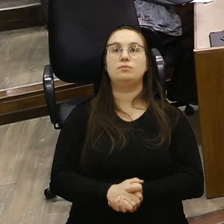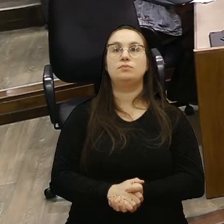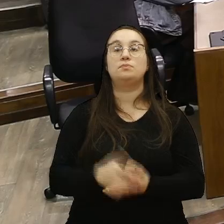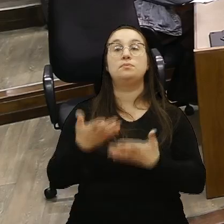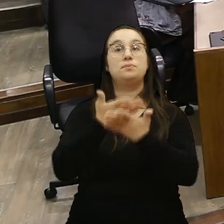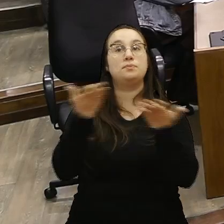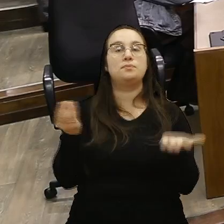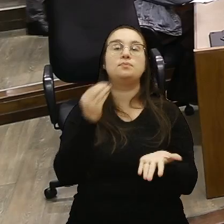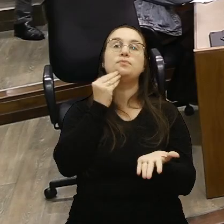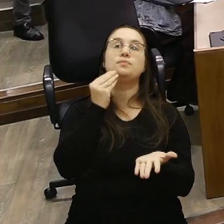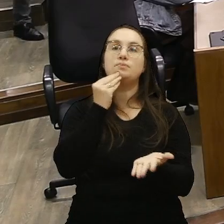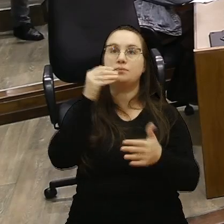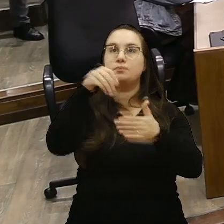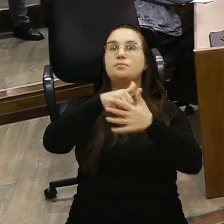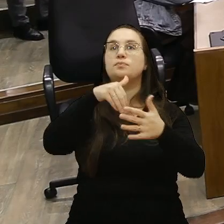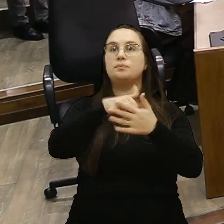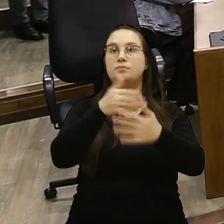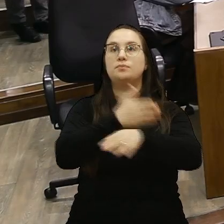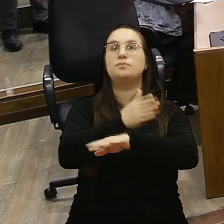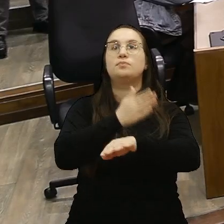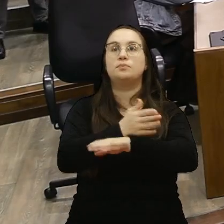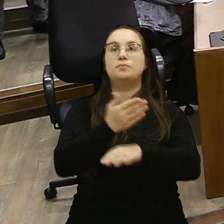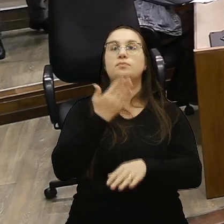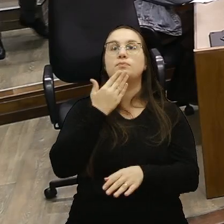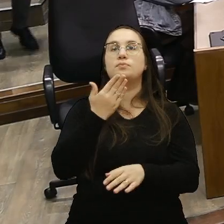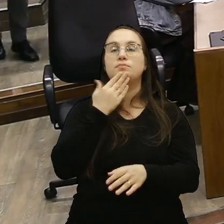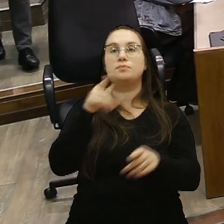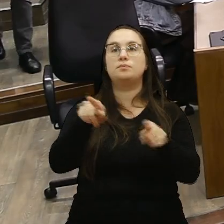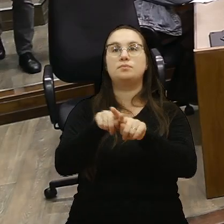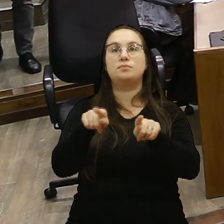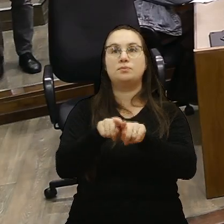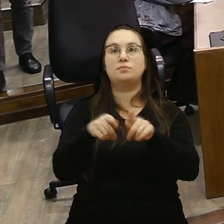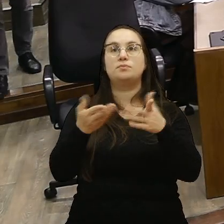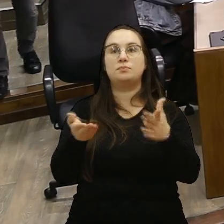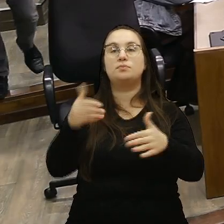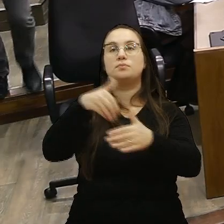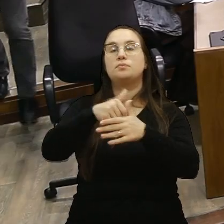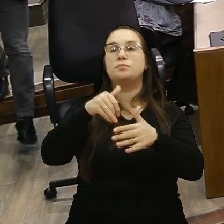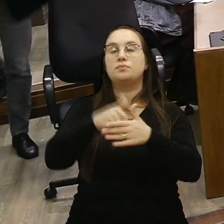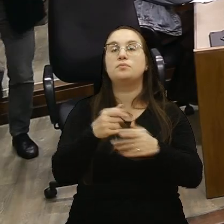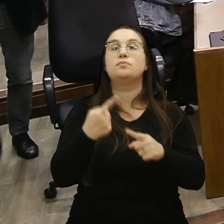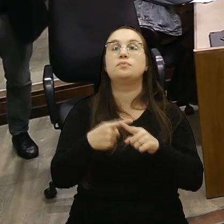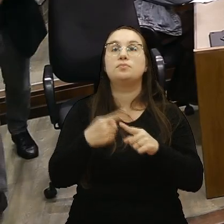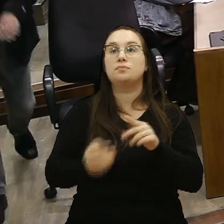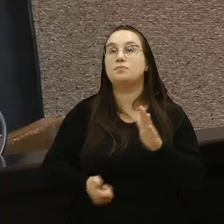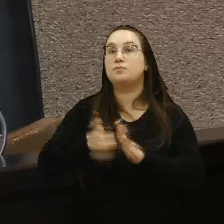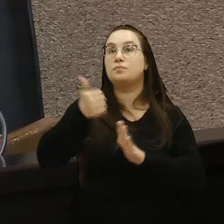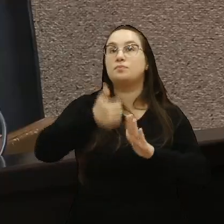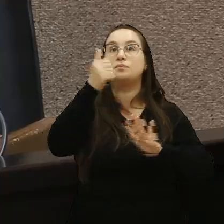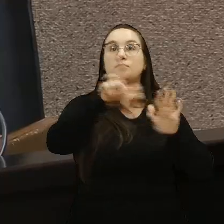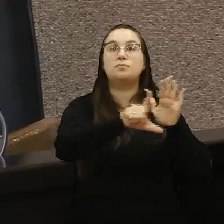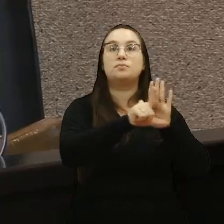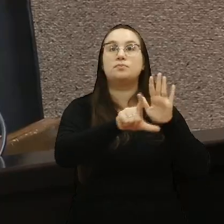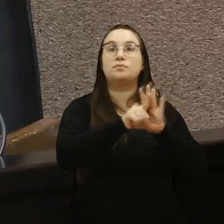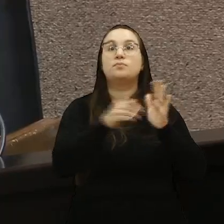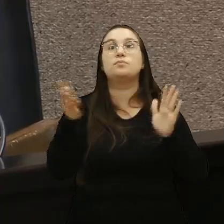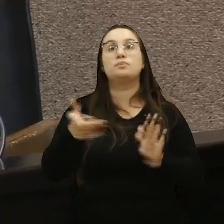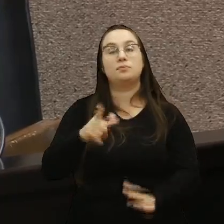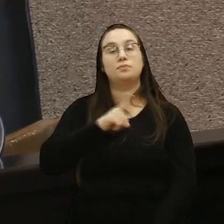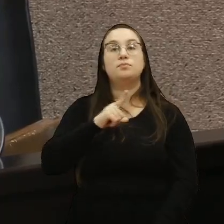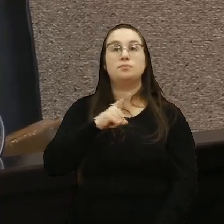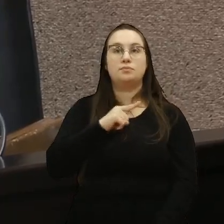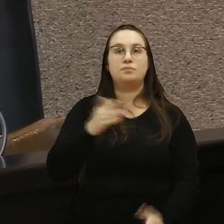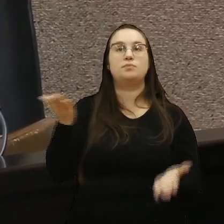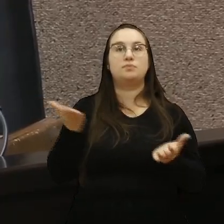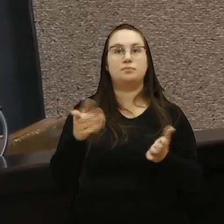Então, obviamente, a gente vai votar favorável, pede que os colegas também votem, porque realmente é uma melhoria na legislação que já existe.